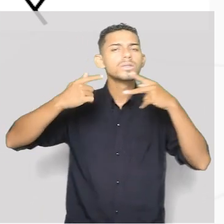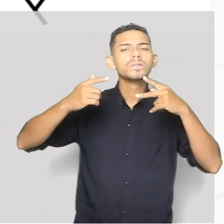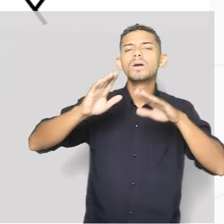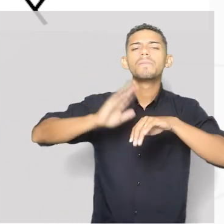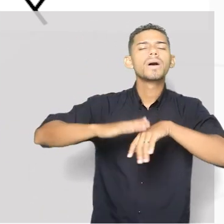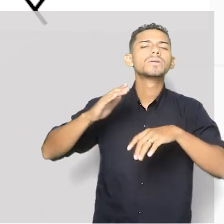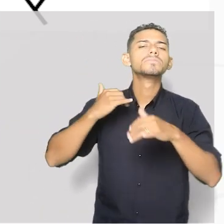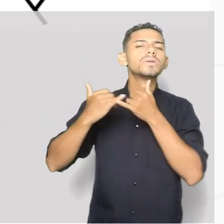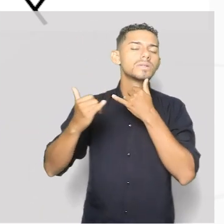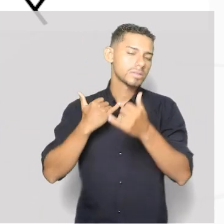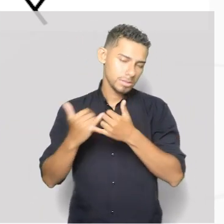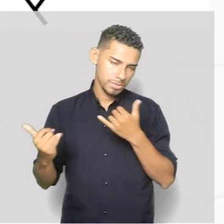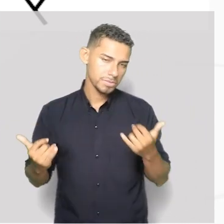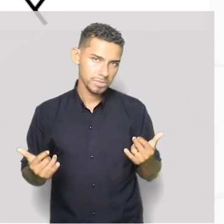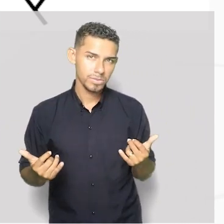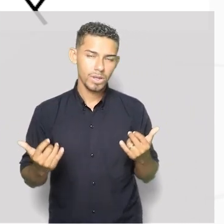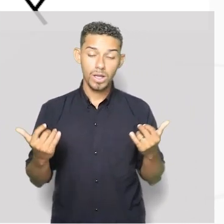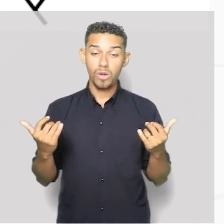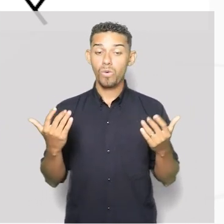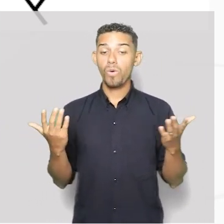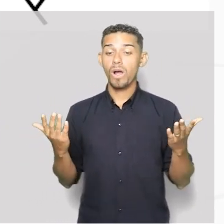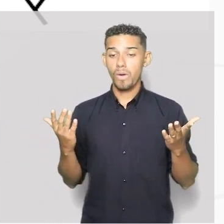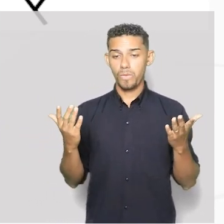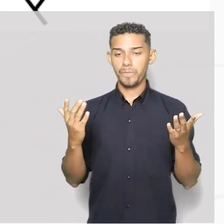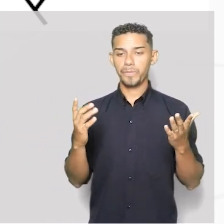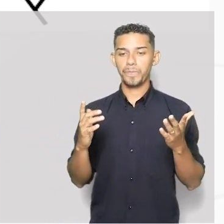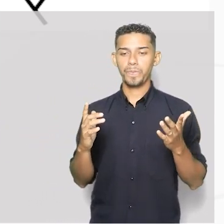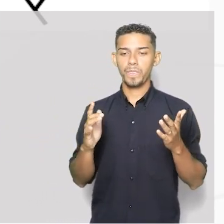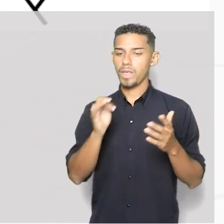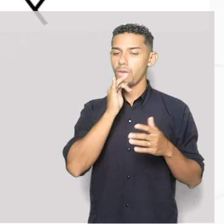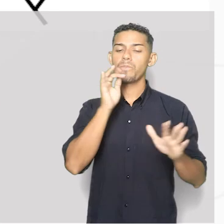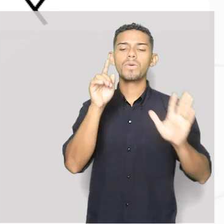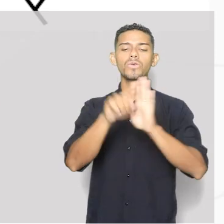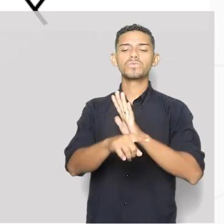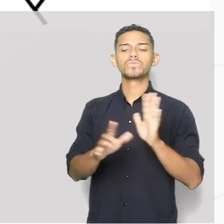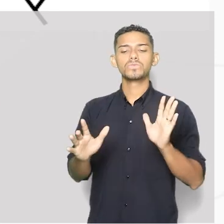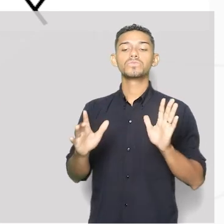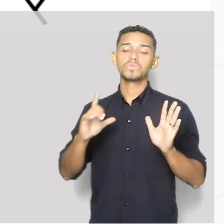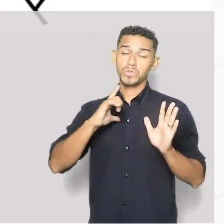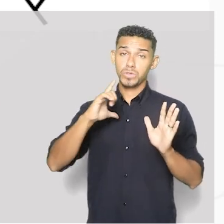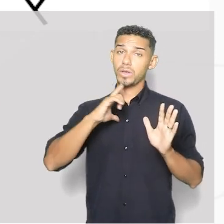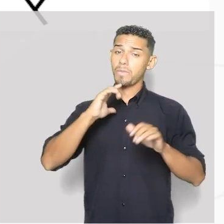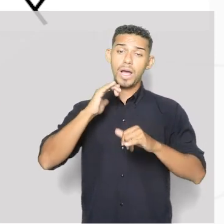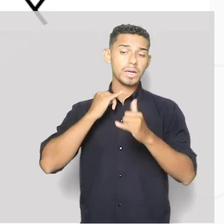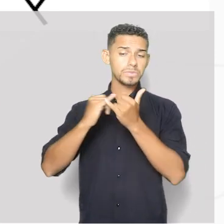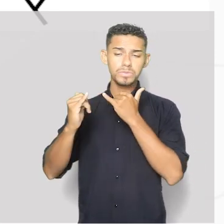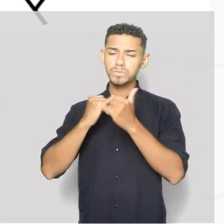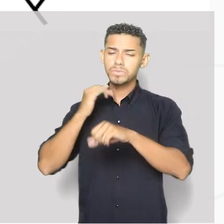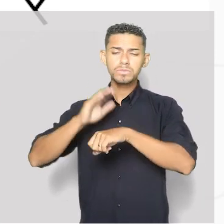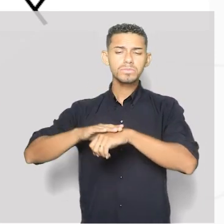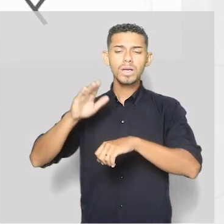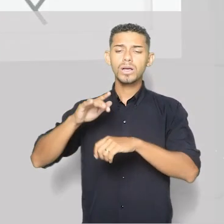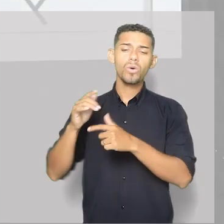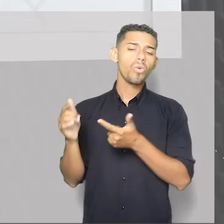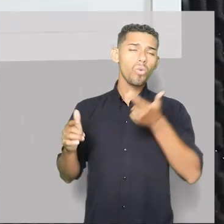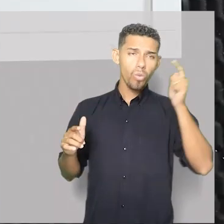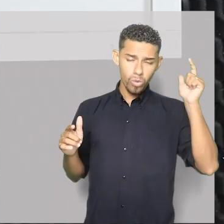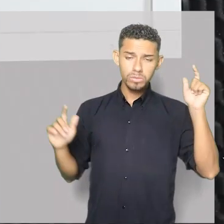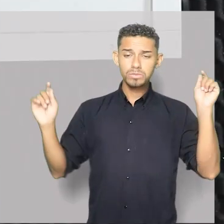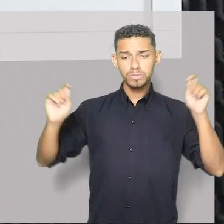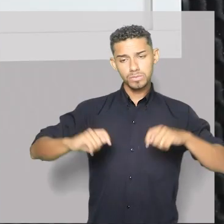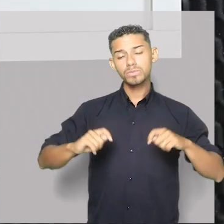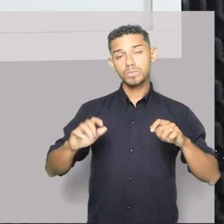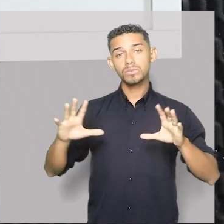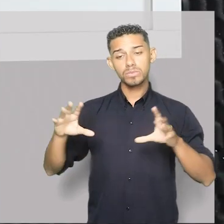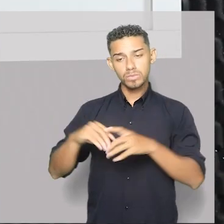genético mais parecido? Aí eu pergunto para vocês. Para a gente ter o material genético mais parecido com outro organismo,